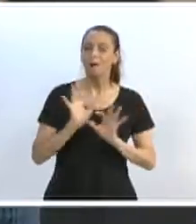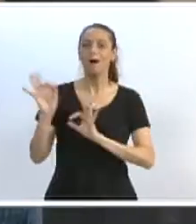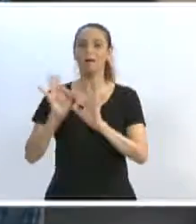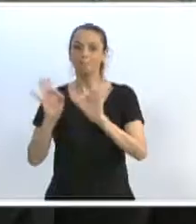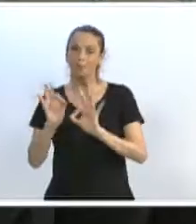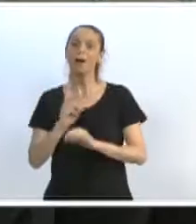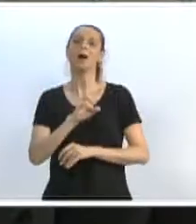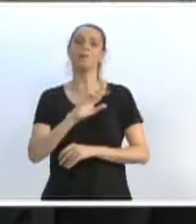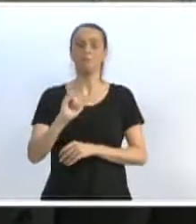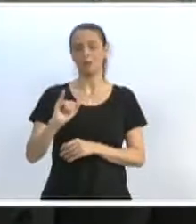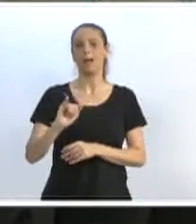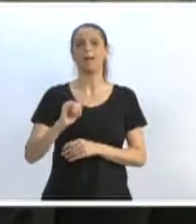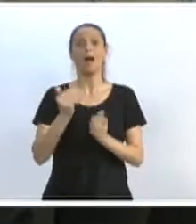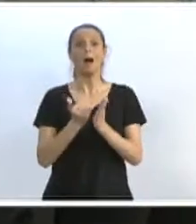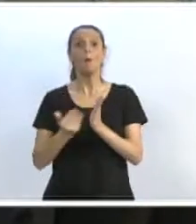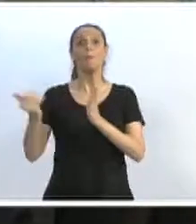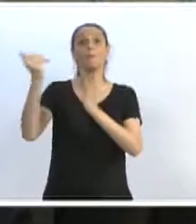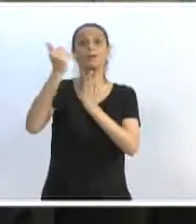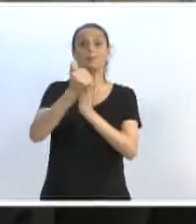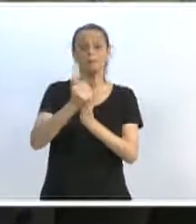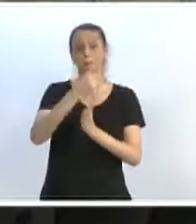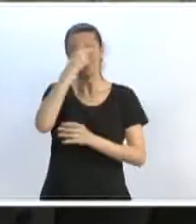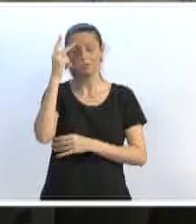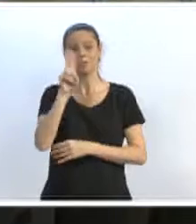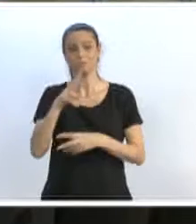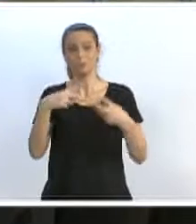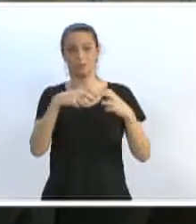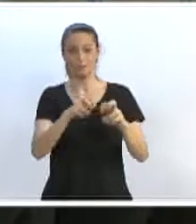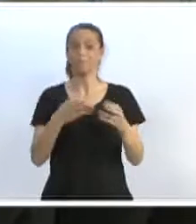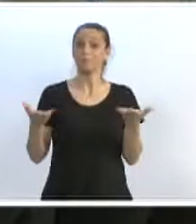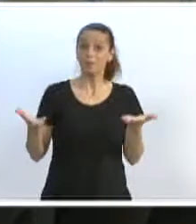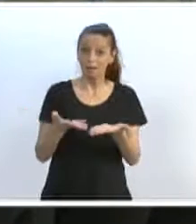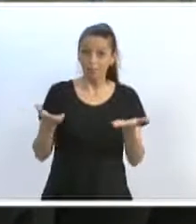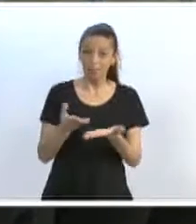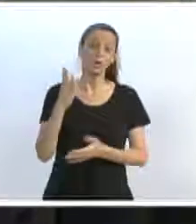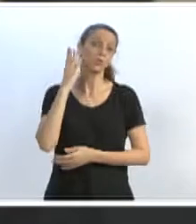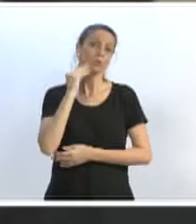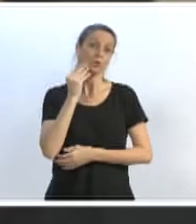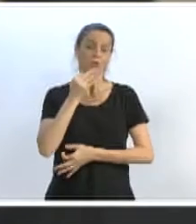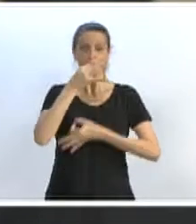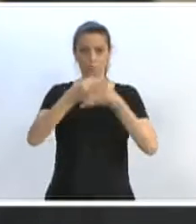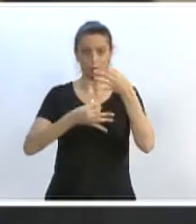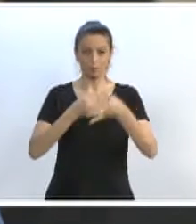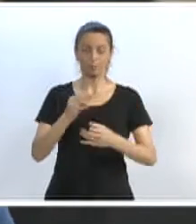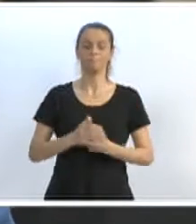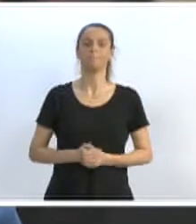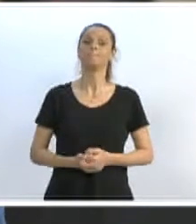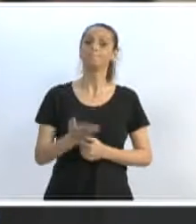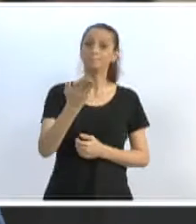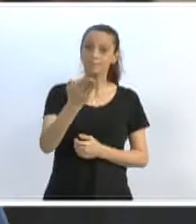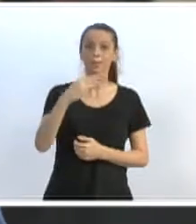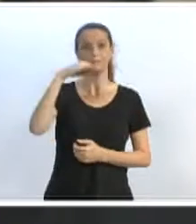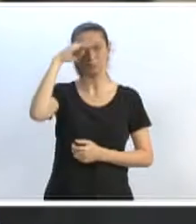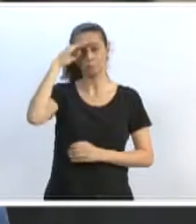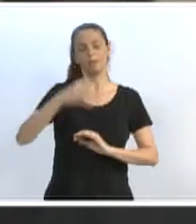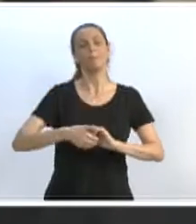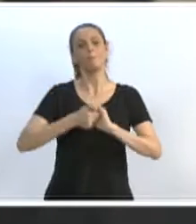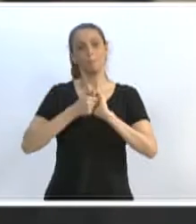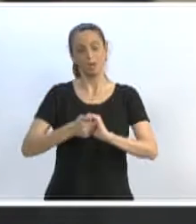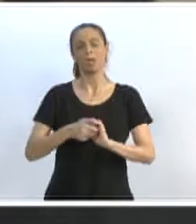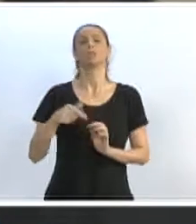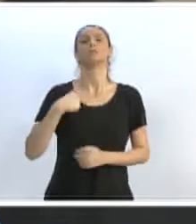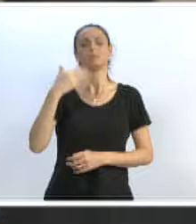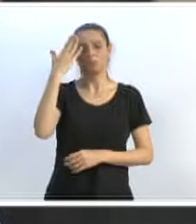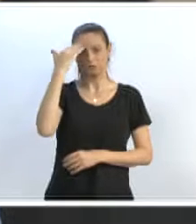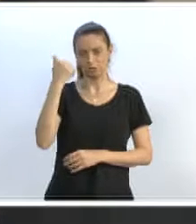Com autorização do orador, vereador Gilson de Souza. Vereador Jovino, parabéns. Isso é um assunto que o senhor sabe, eu venho